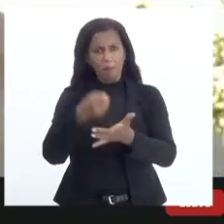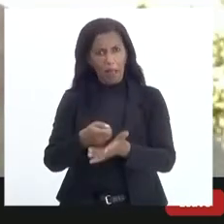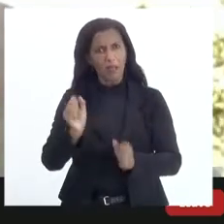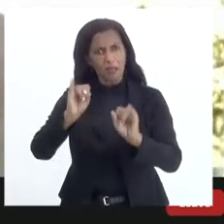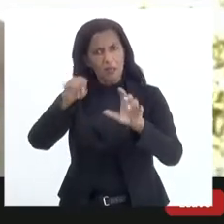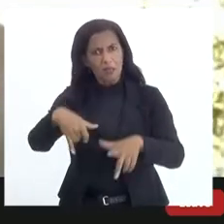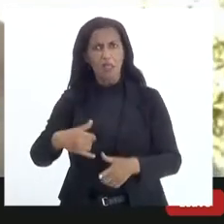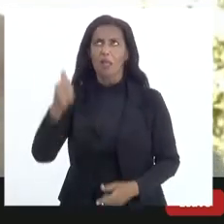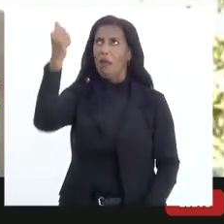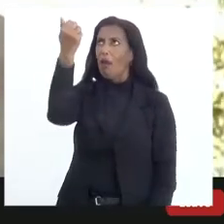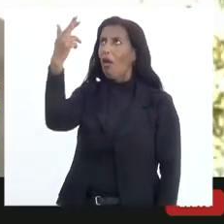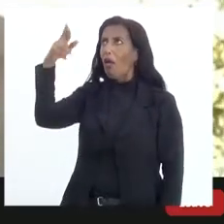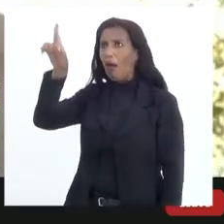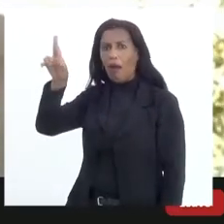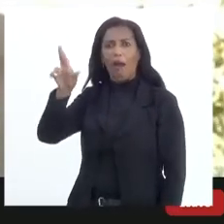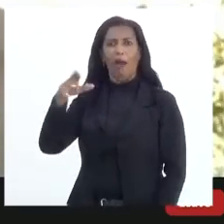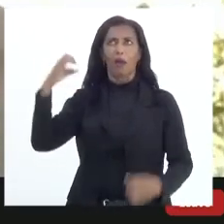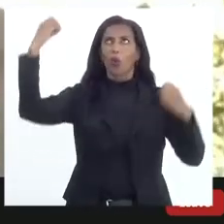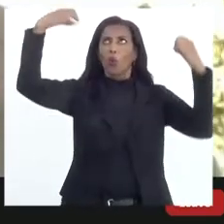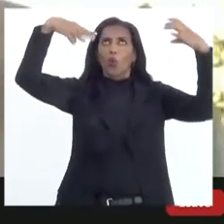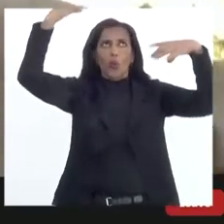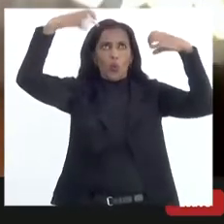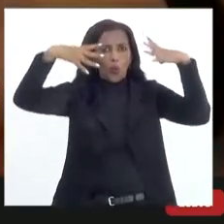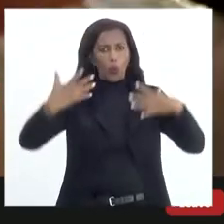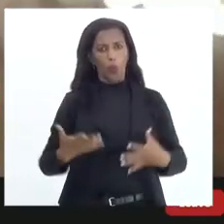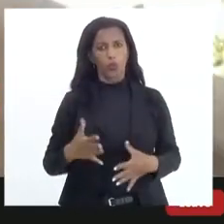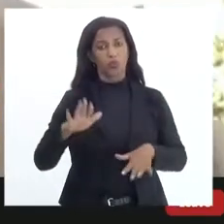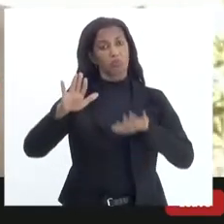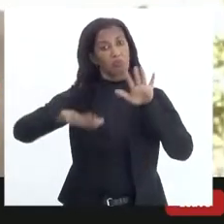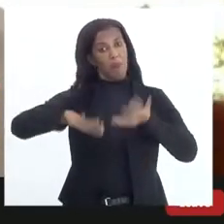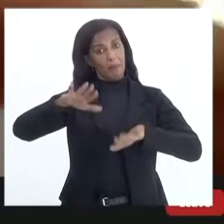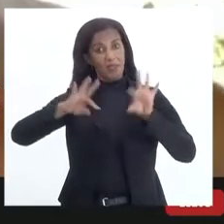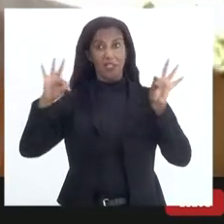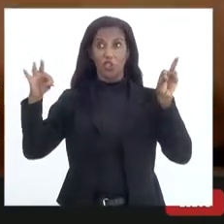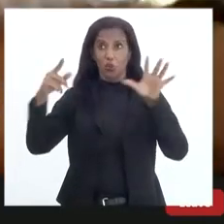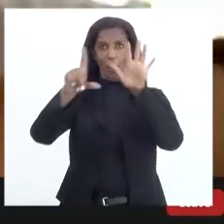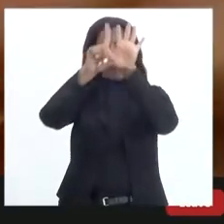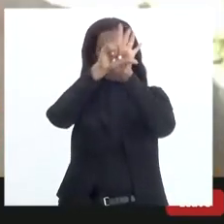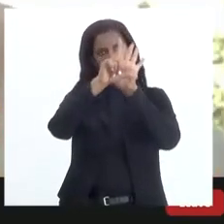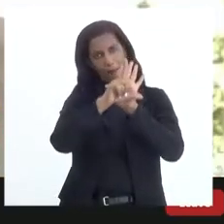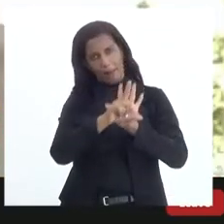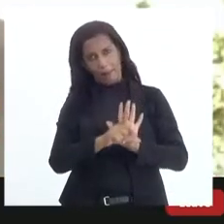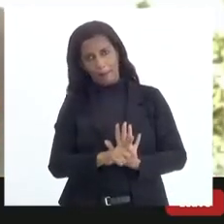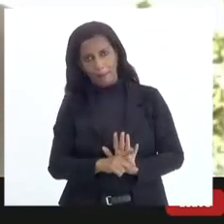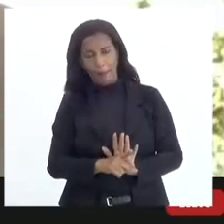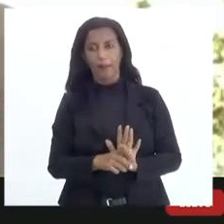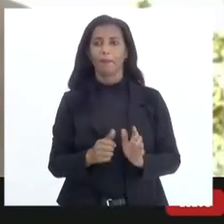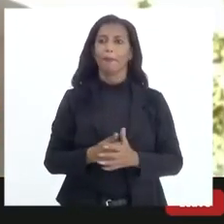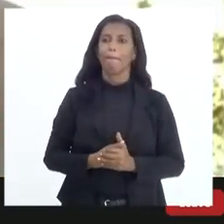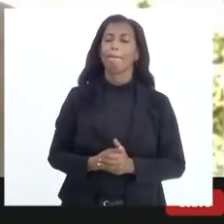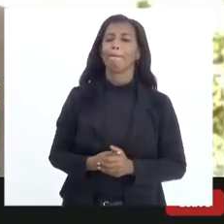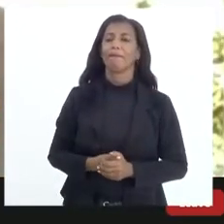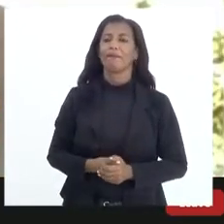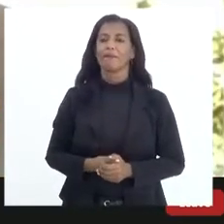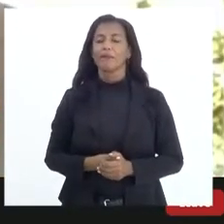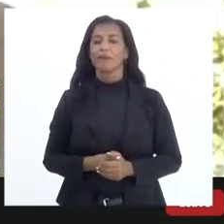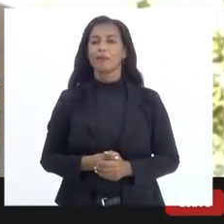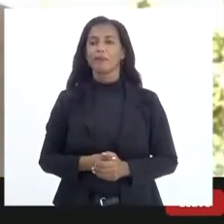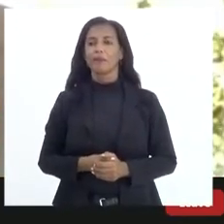ar-condicionado, iluminação, gente, etc. Então, apesar de todas essas leis cobrindo, é um verdadeiro guarda-chuva de leis,